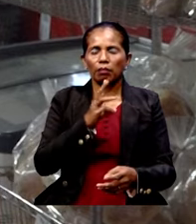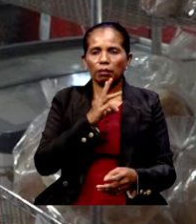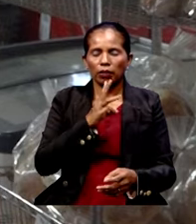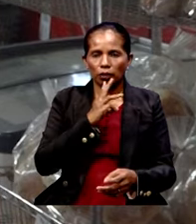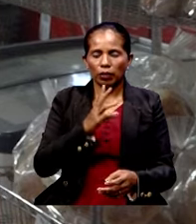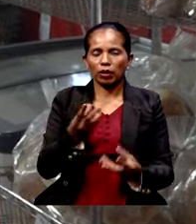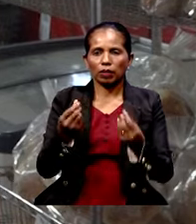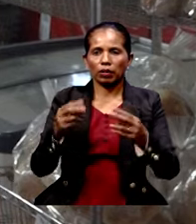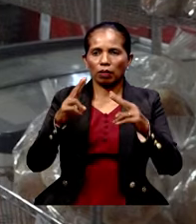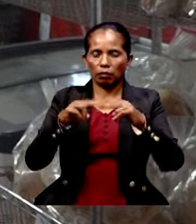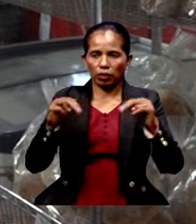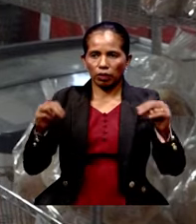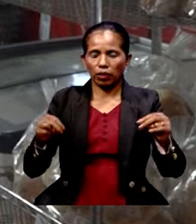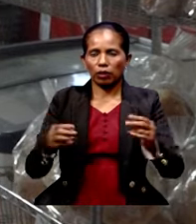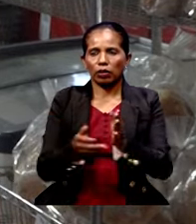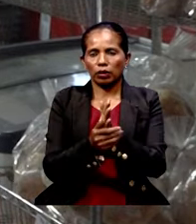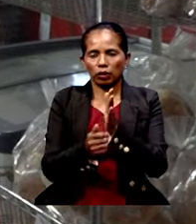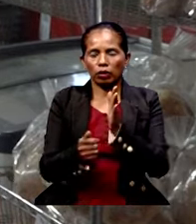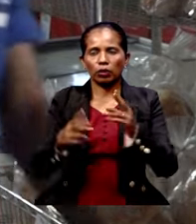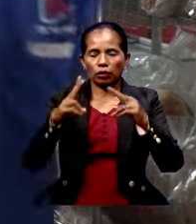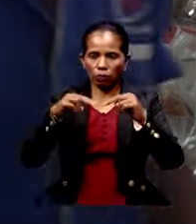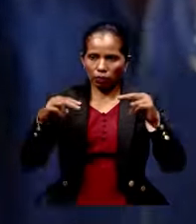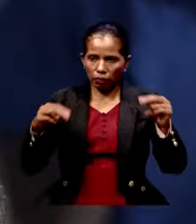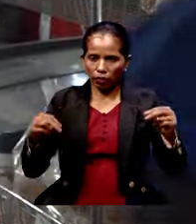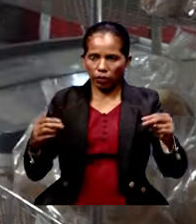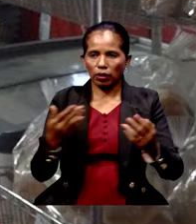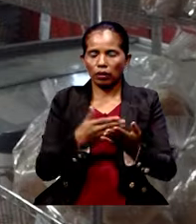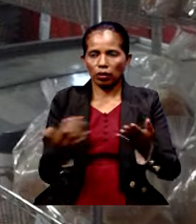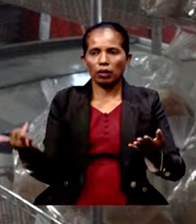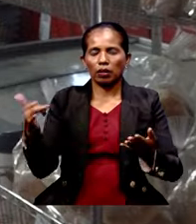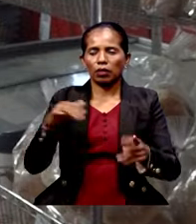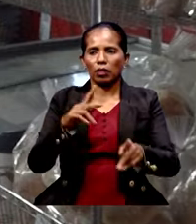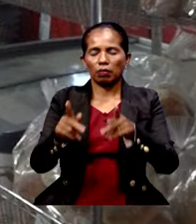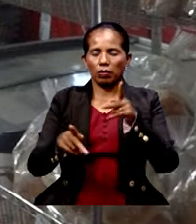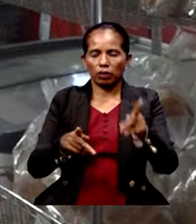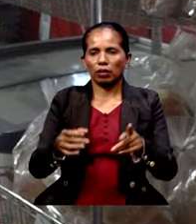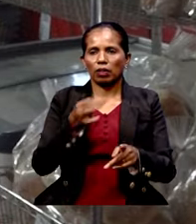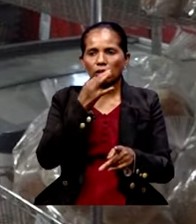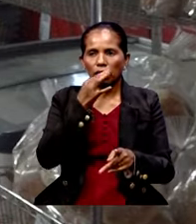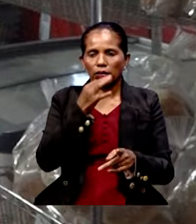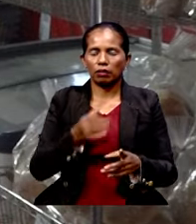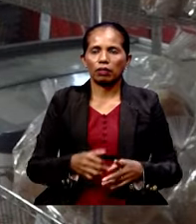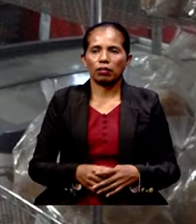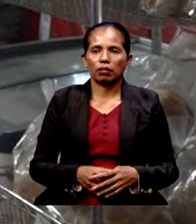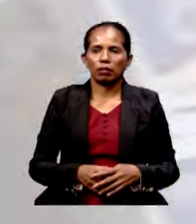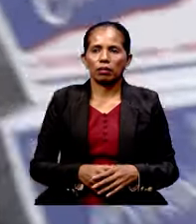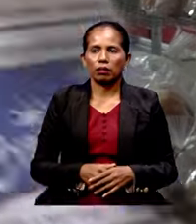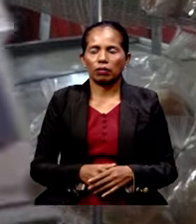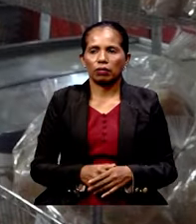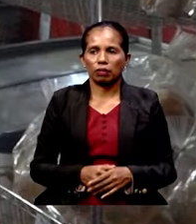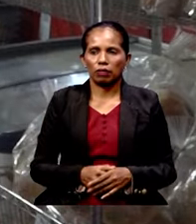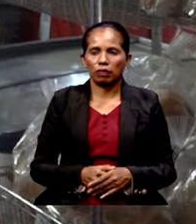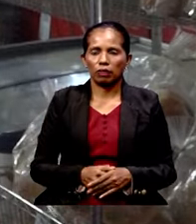terigu, mantulung, super mi, sasang nebe lorong komunidad sira konsumsi. Ida nema sira persija liu. Hawa